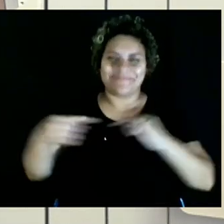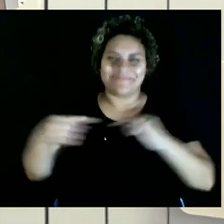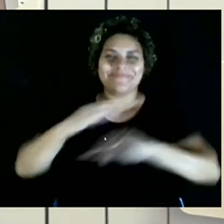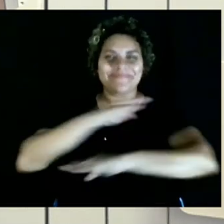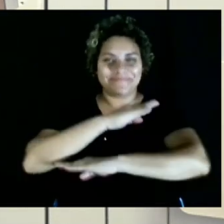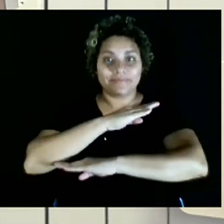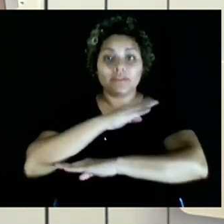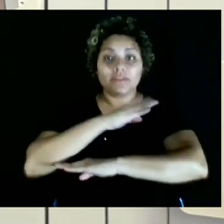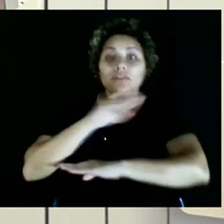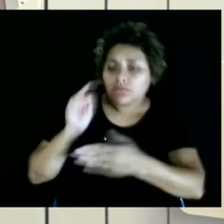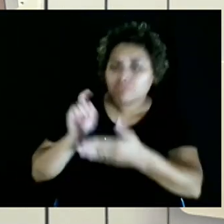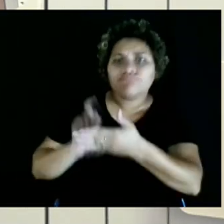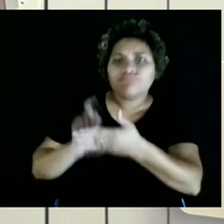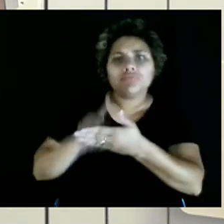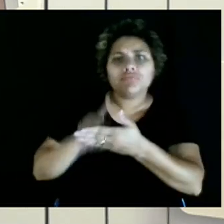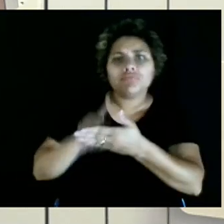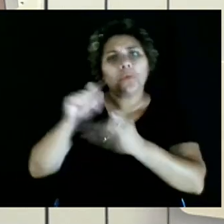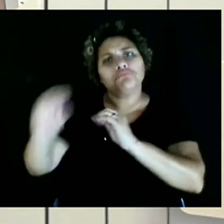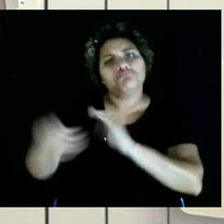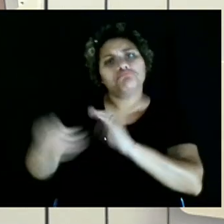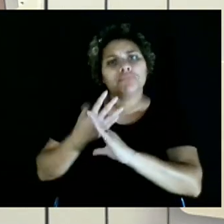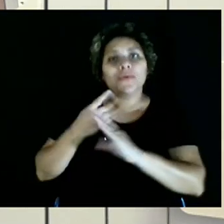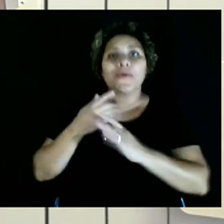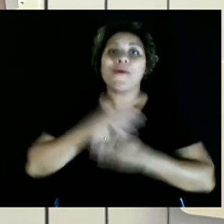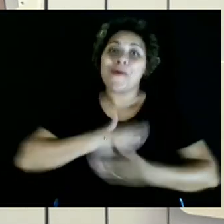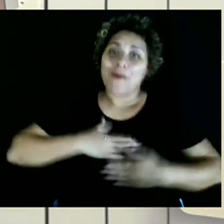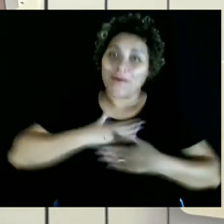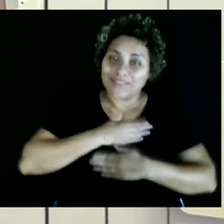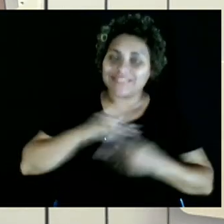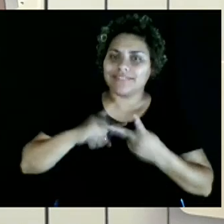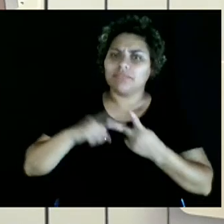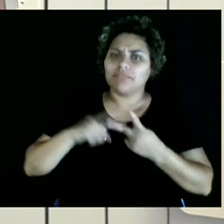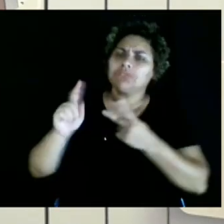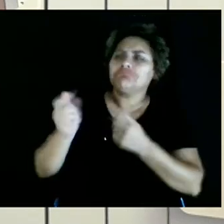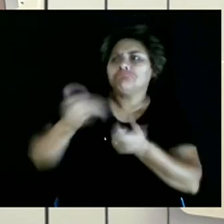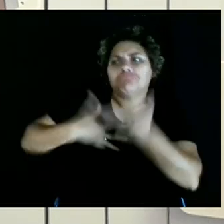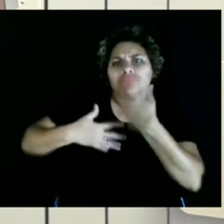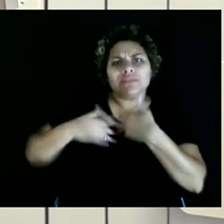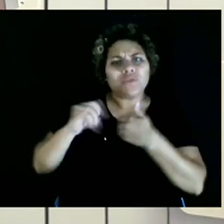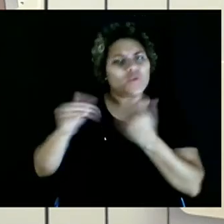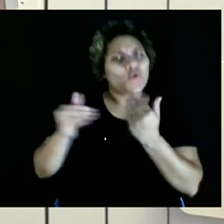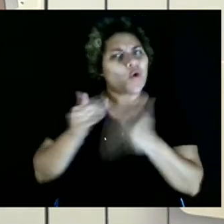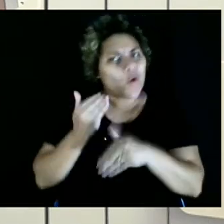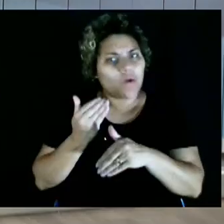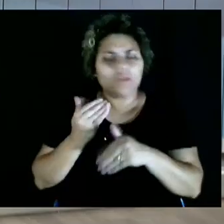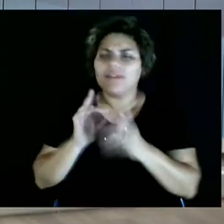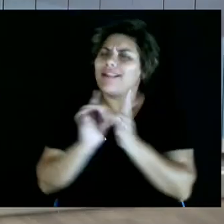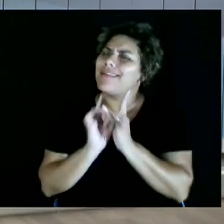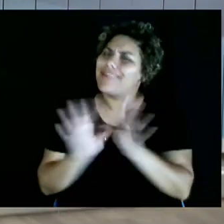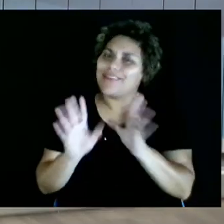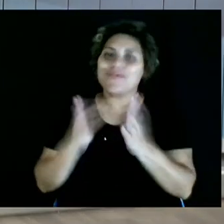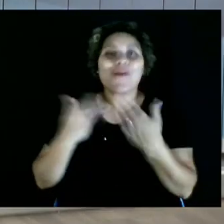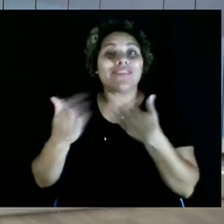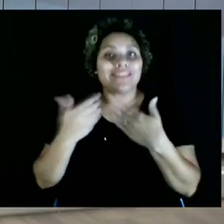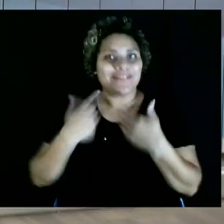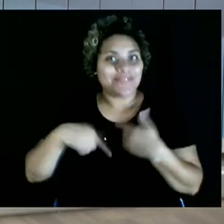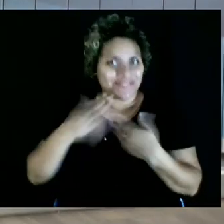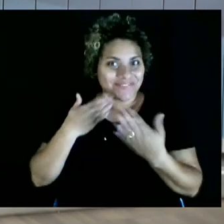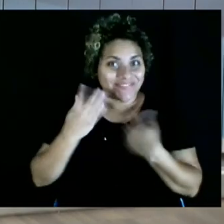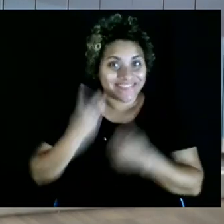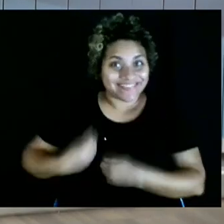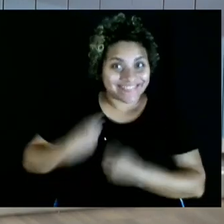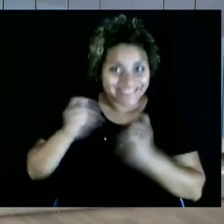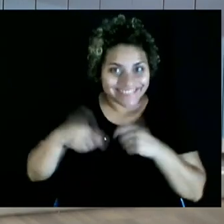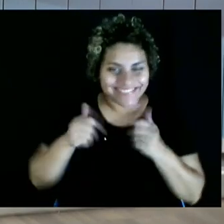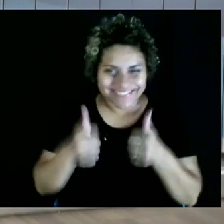crítica construtiva, o que você quer assistir aqui no nosso telejornal, que a gente conversa ao vivo. Confira a partir de agora